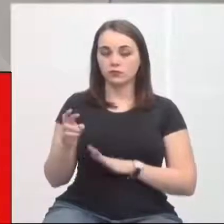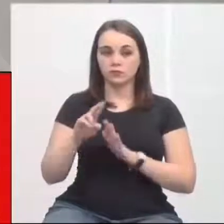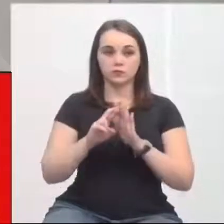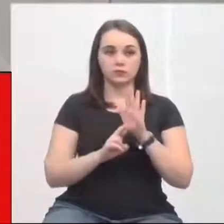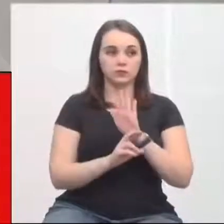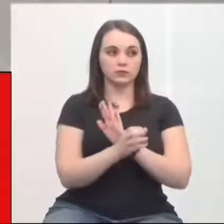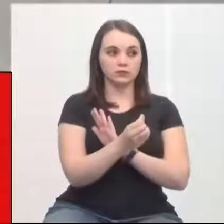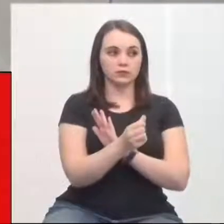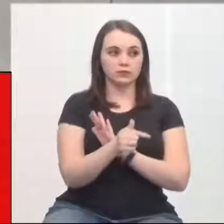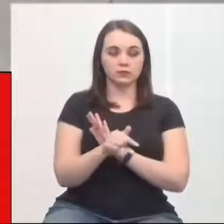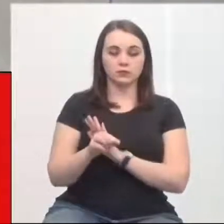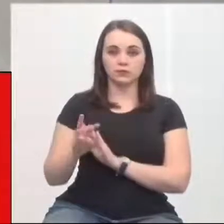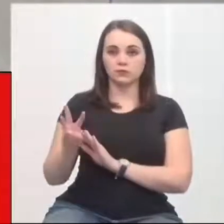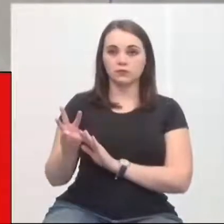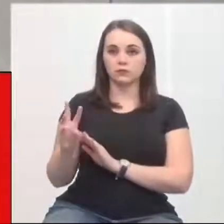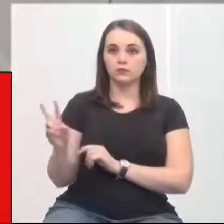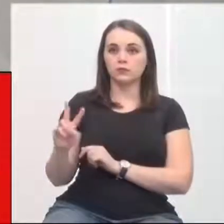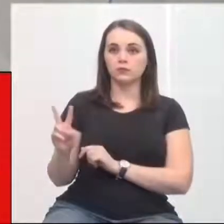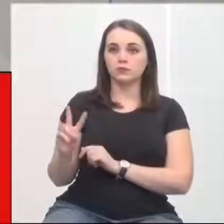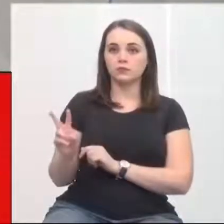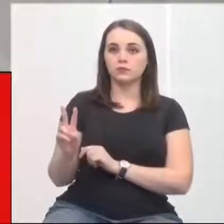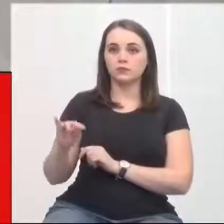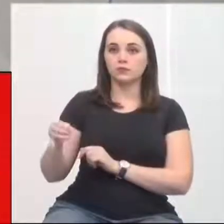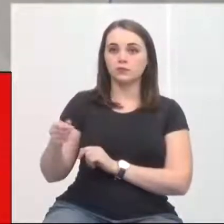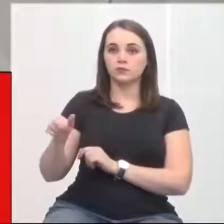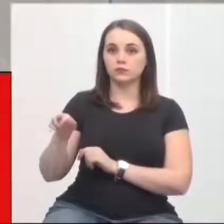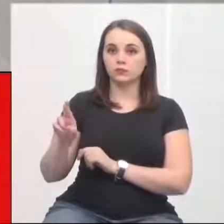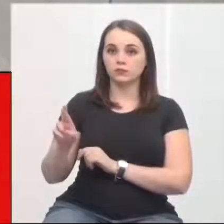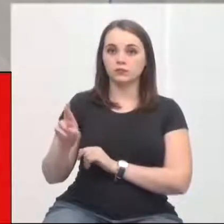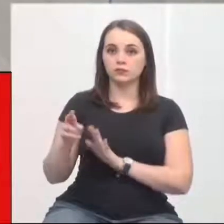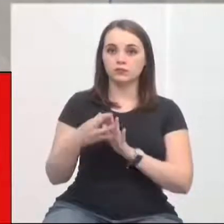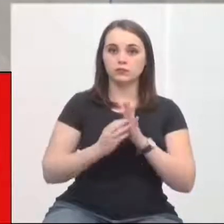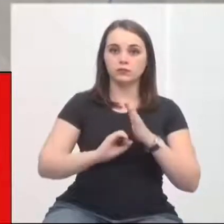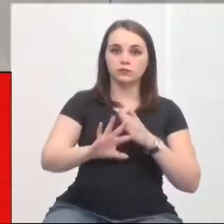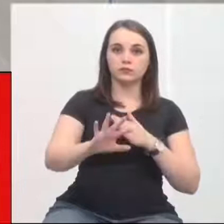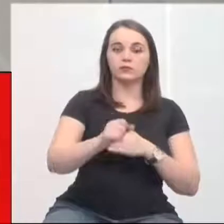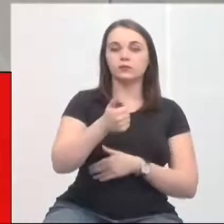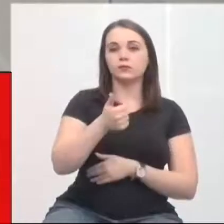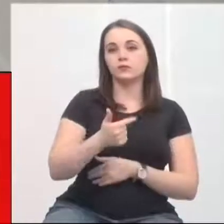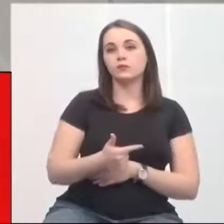Requerimento 673/2021, de autoria do vereador Jair Alexandre. Indicações